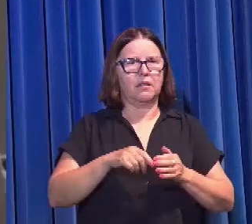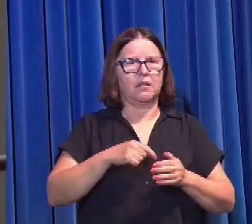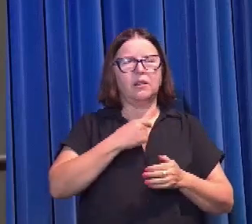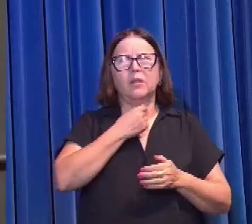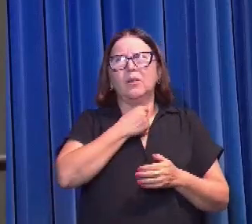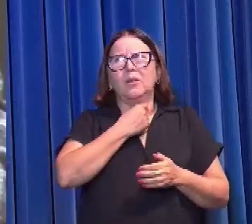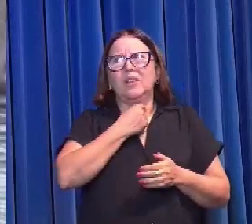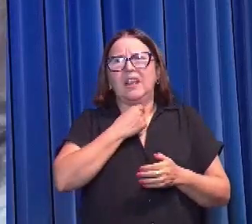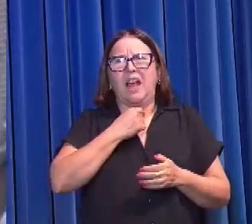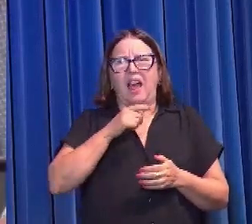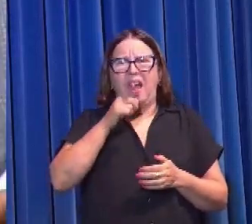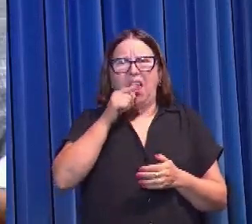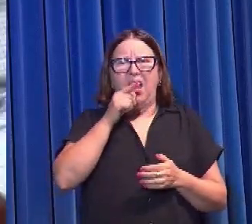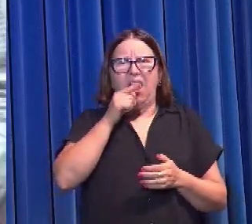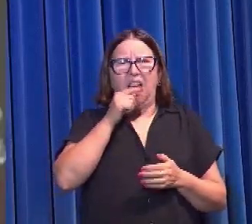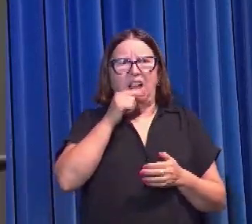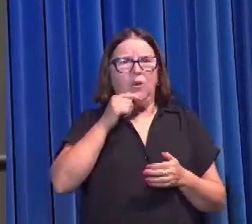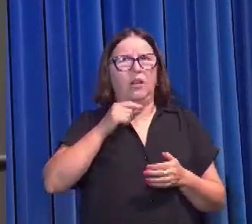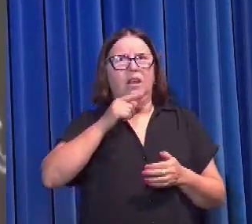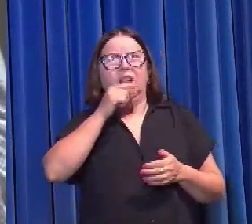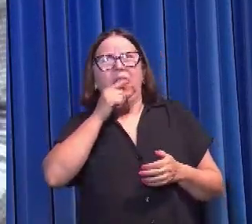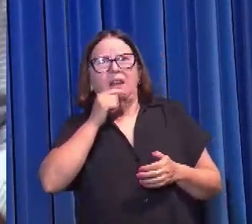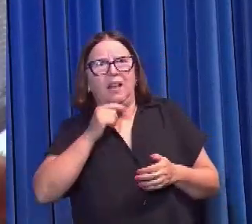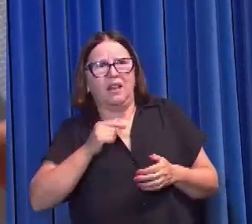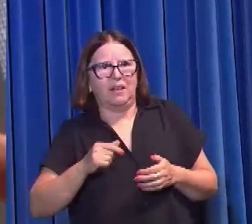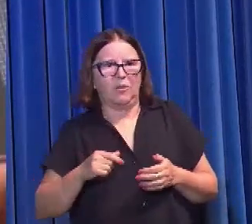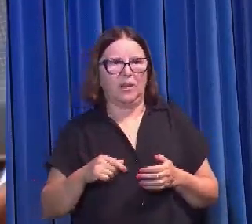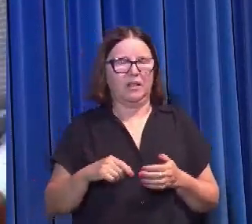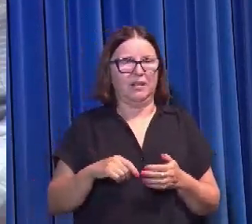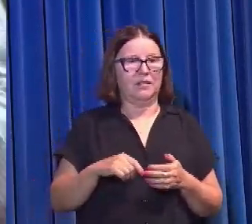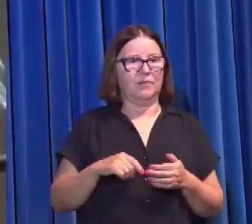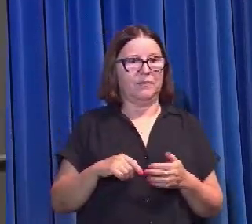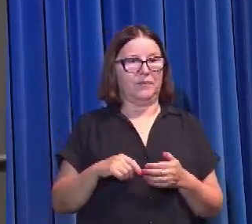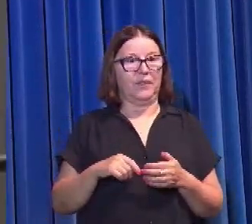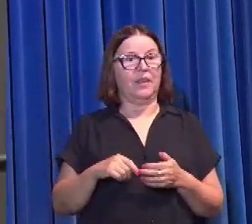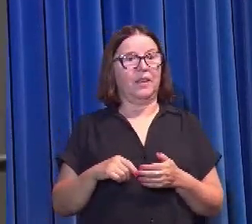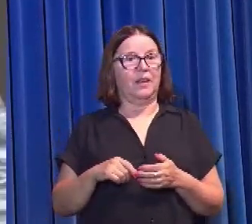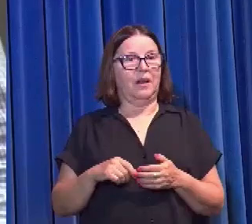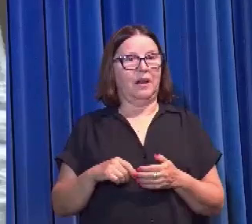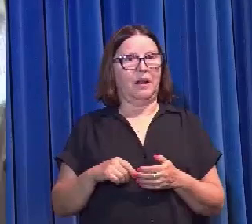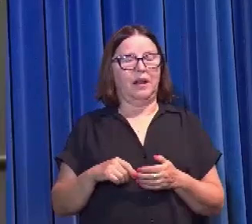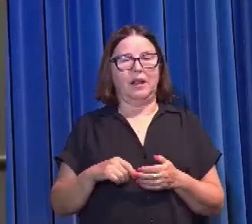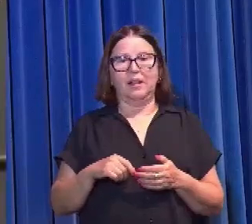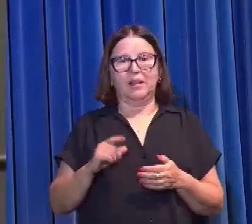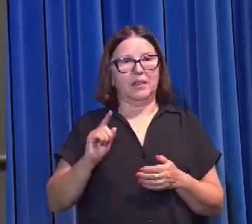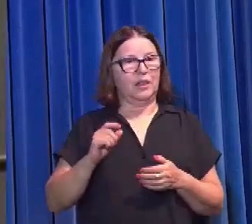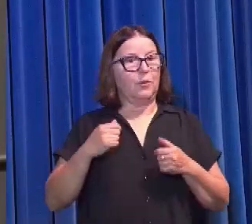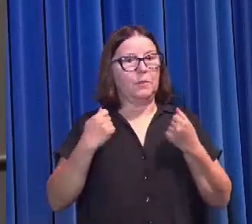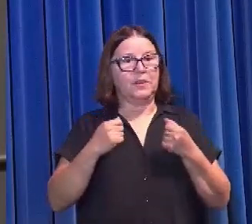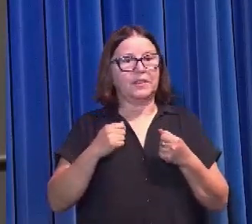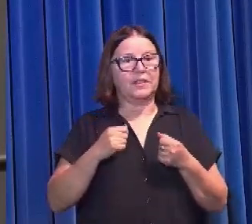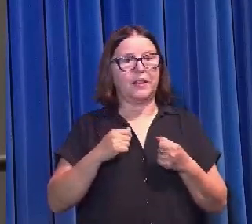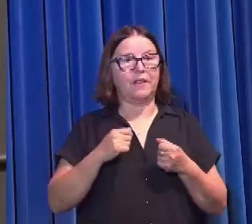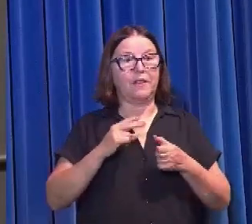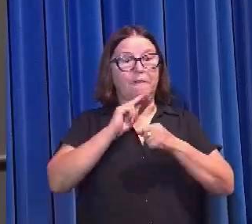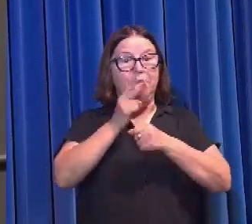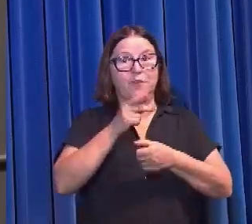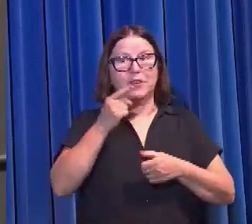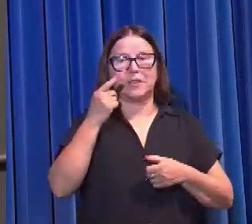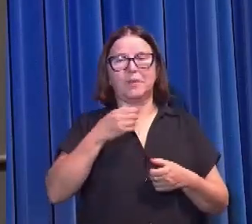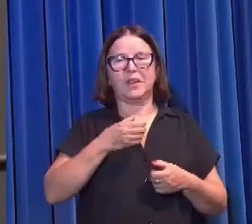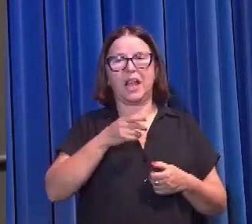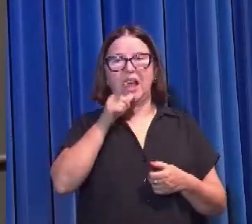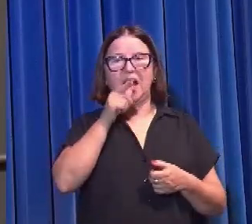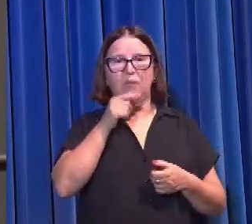água. Então ele não precisa perseverar. Nossa, vou me esforçar e vou tomar essa água. Ele não precisa fazer isso, porque ele já